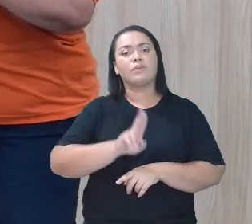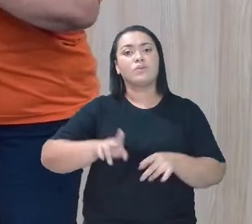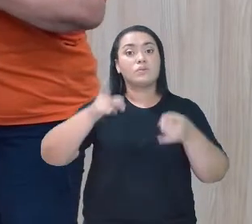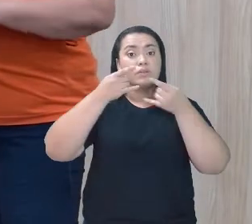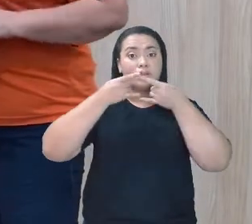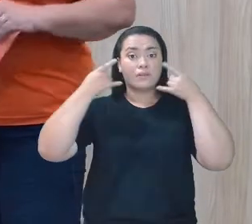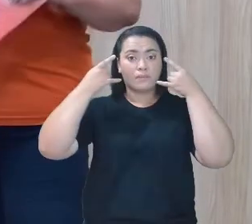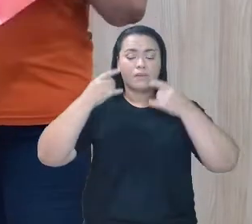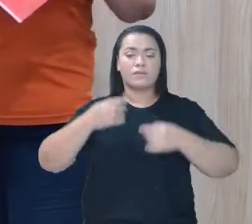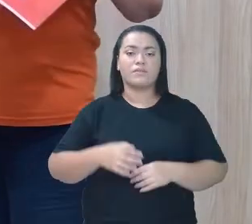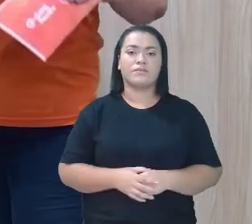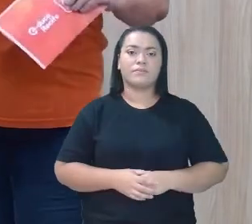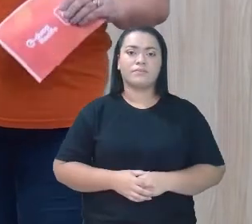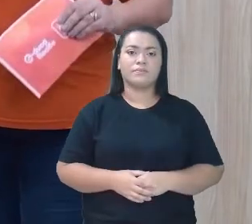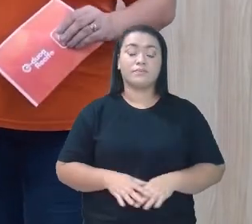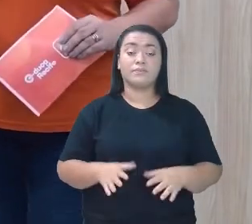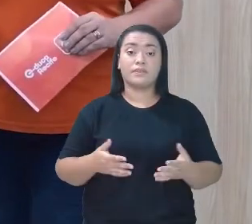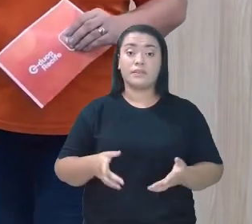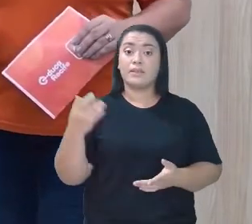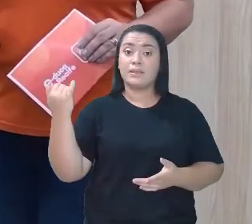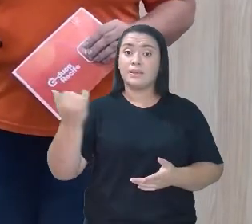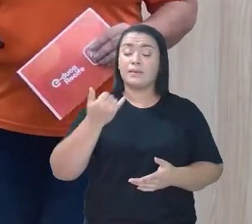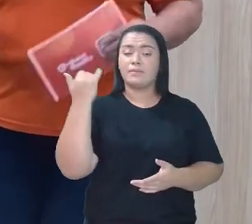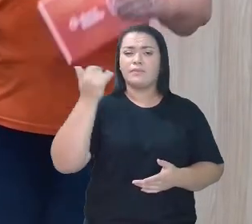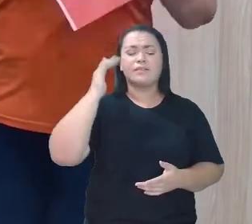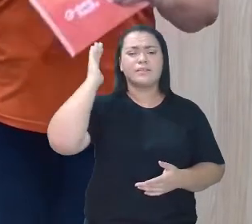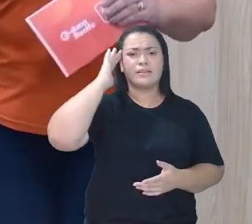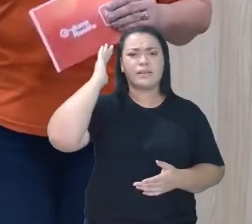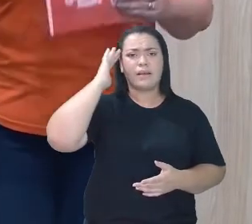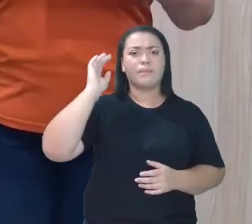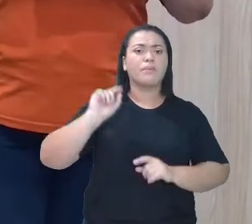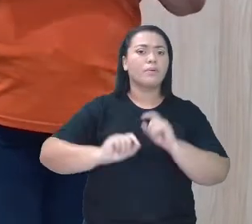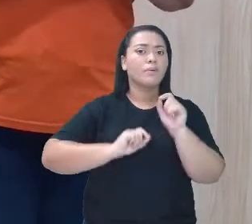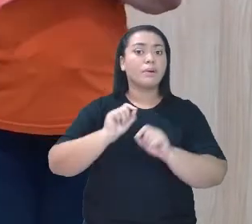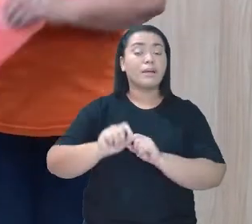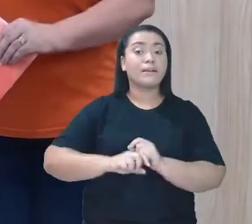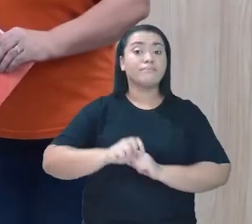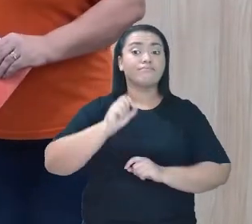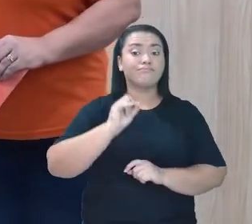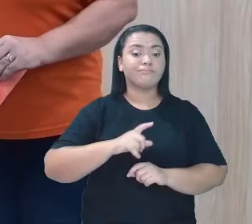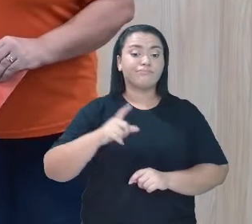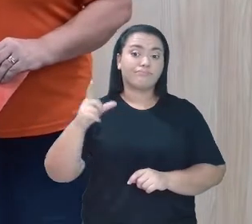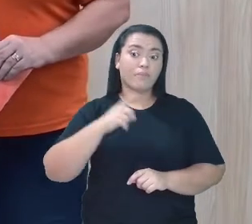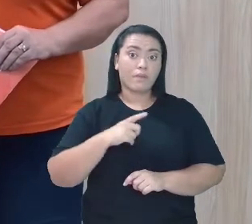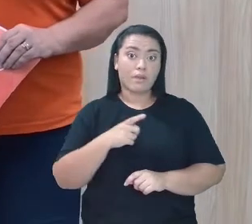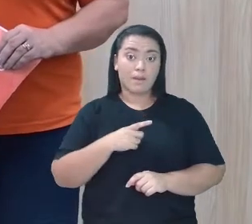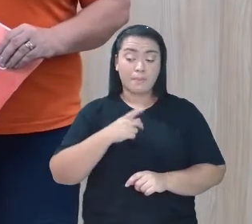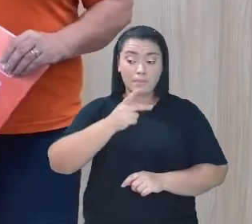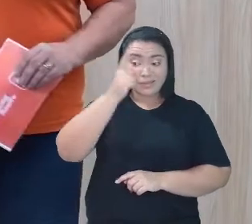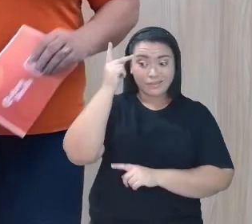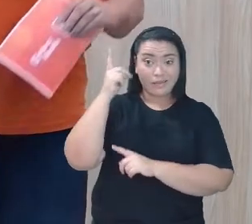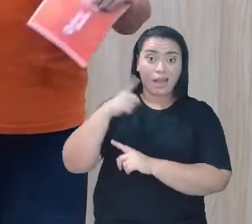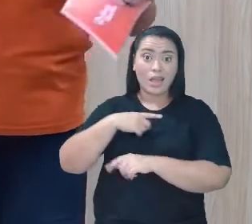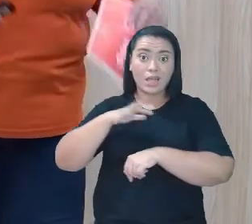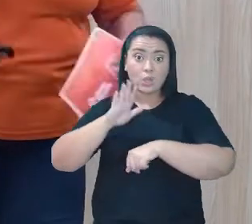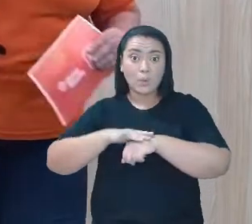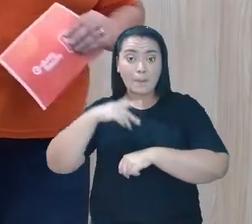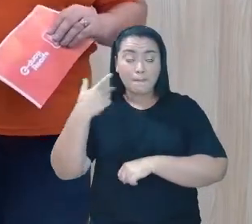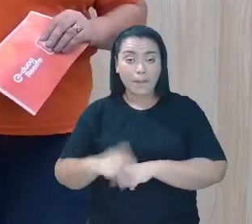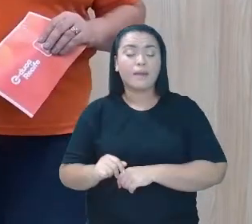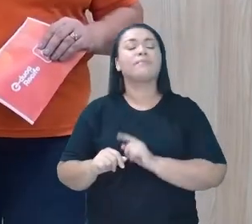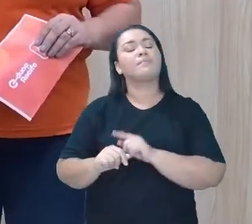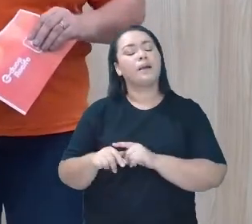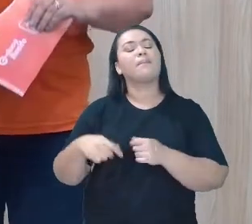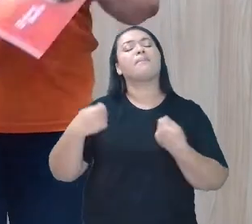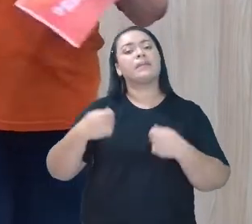máscara. Agora, é importante também saber que se tem alguém que testou positivo em casa, é importante